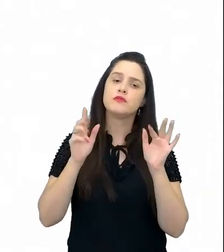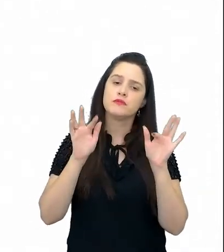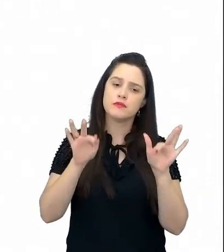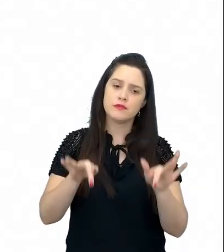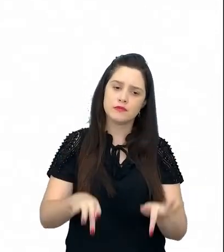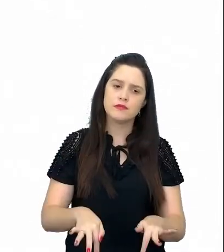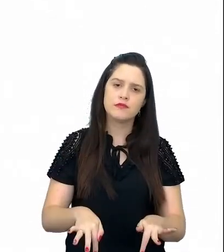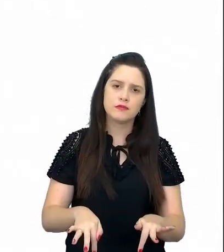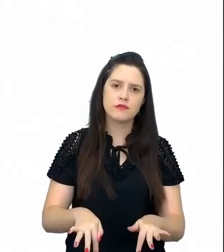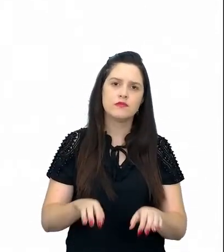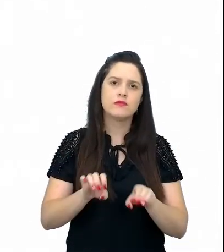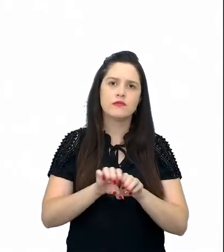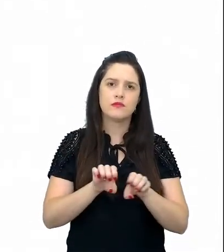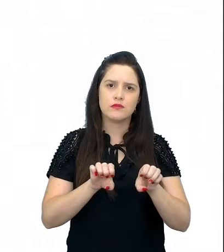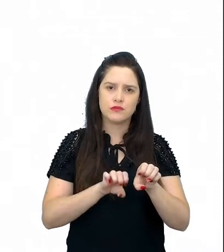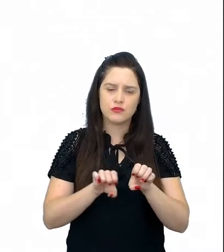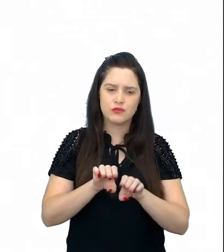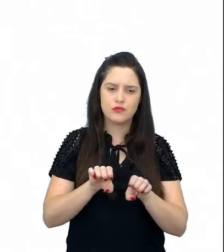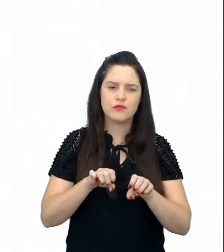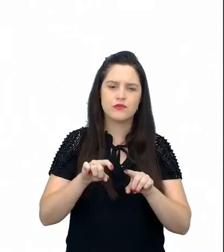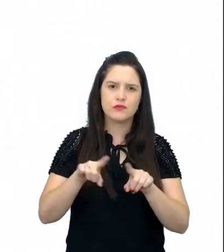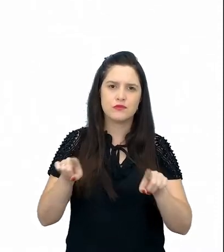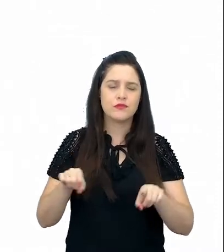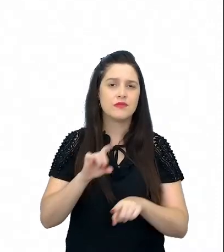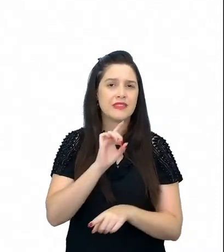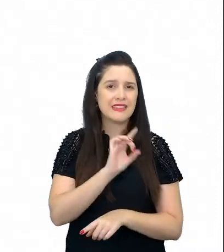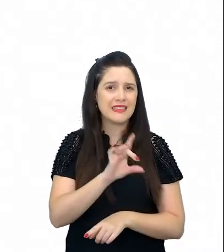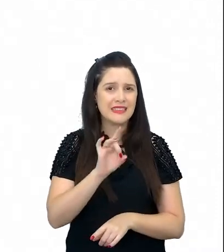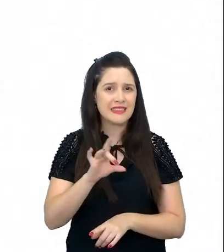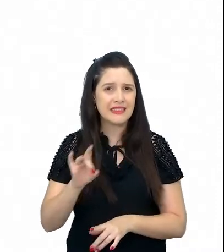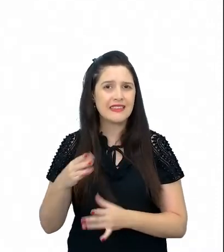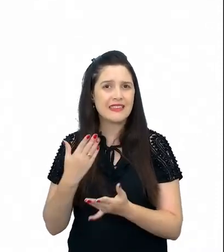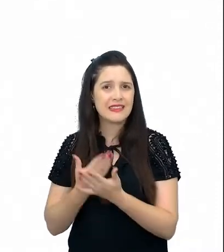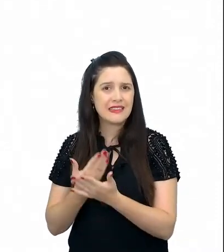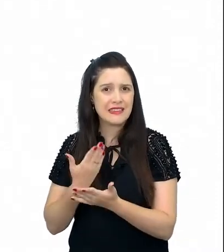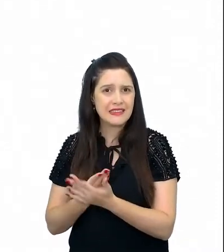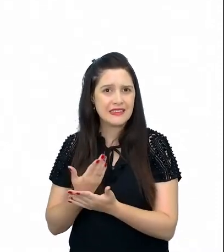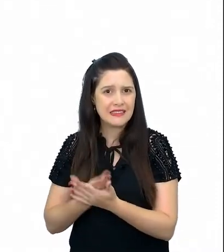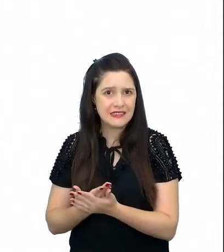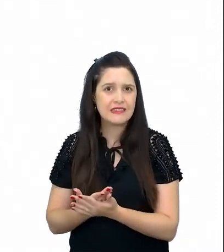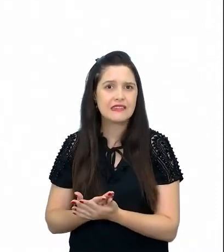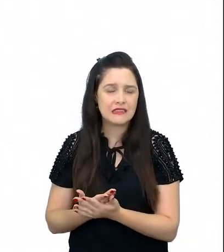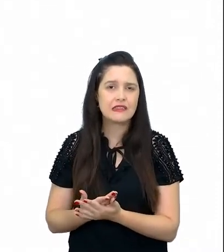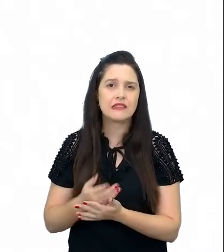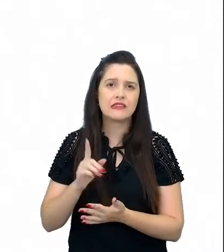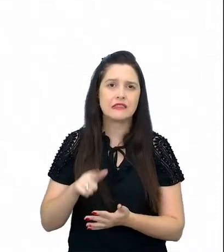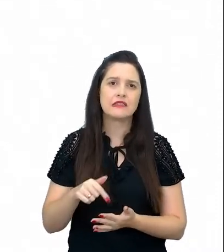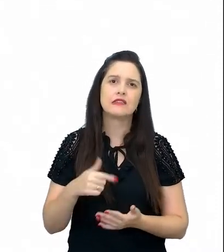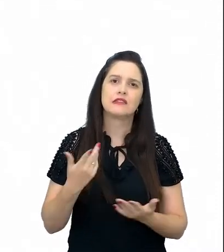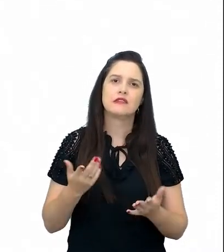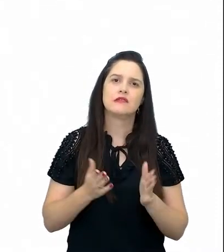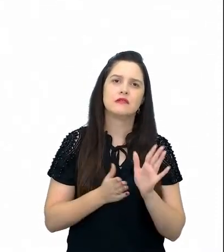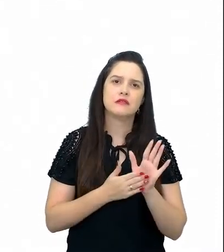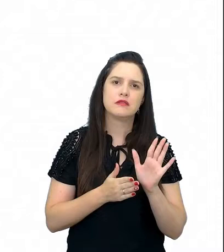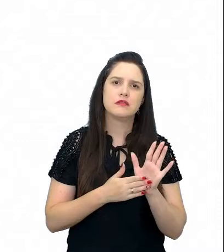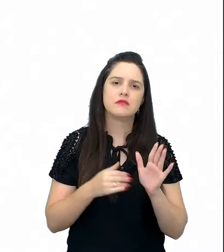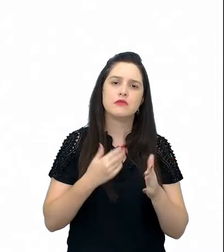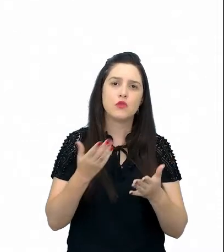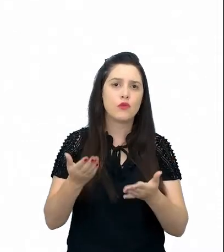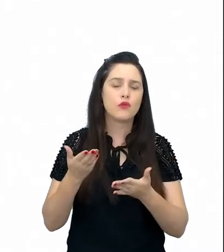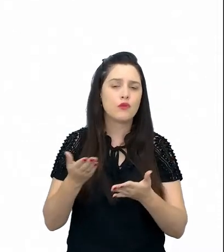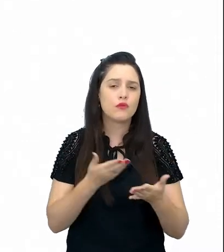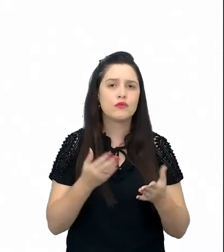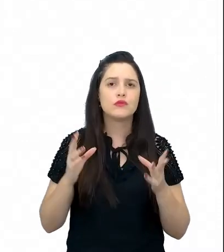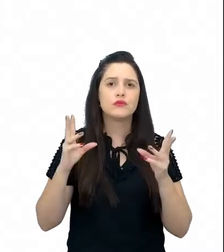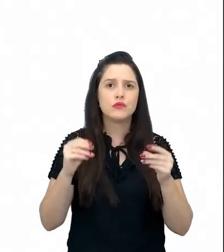nosso finalizando, né? Então, o que, que acontece? No iniciando ele mostra, vamos iniciar a aula, como que a gente deve organizar a turma, como que a gente vai fazer, se é